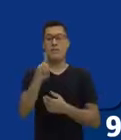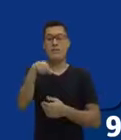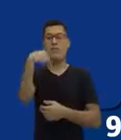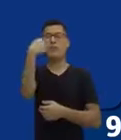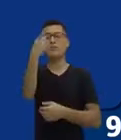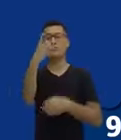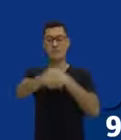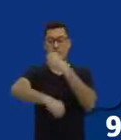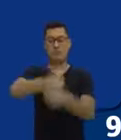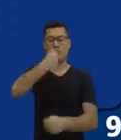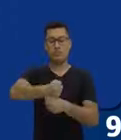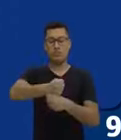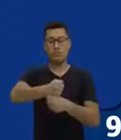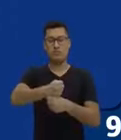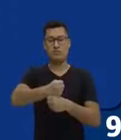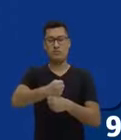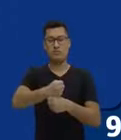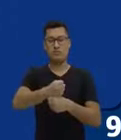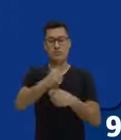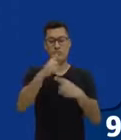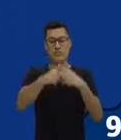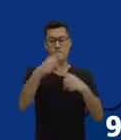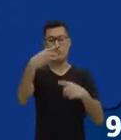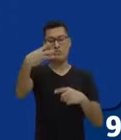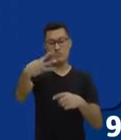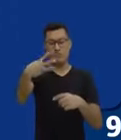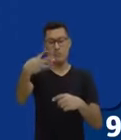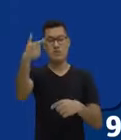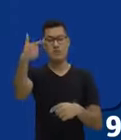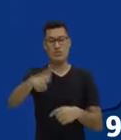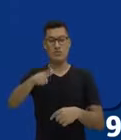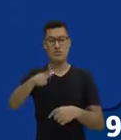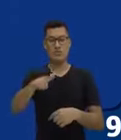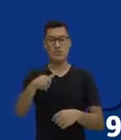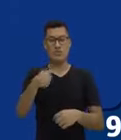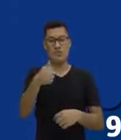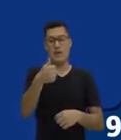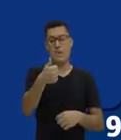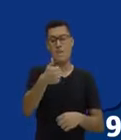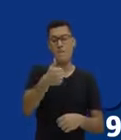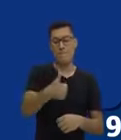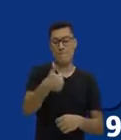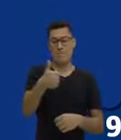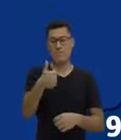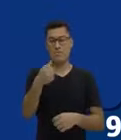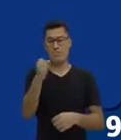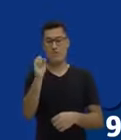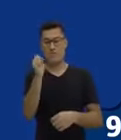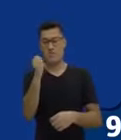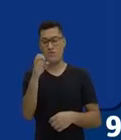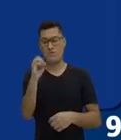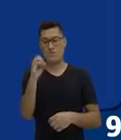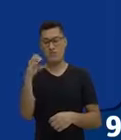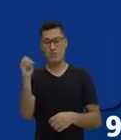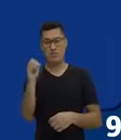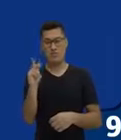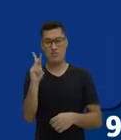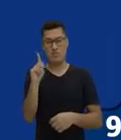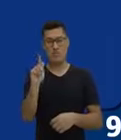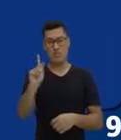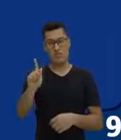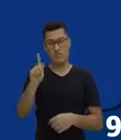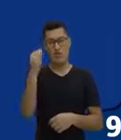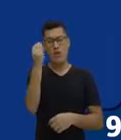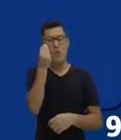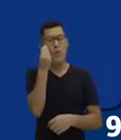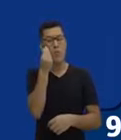Fernando, ela vai ser triplicada de novo. Vezes 3 de novo. Que vai dar 1.800 quilos. Observa